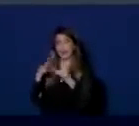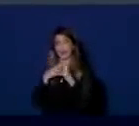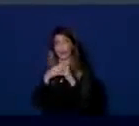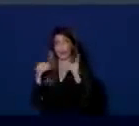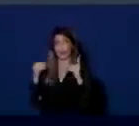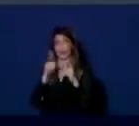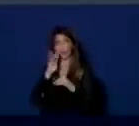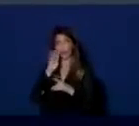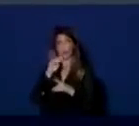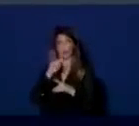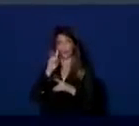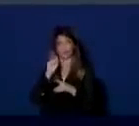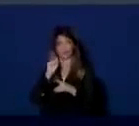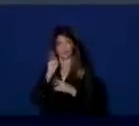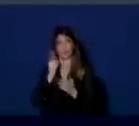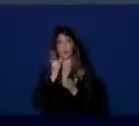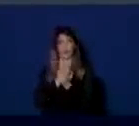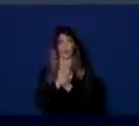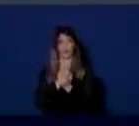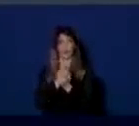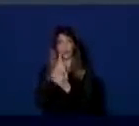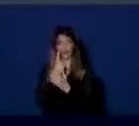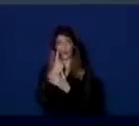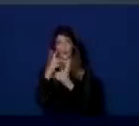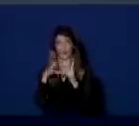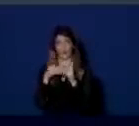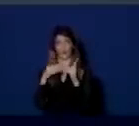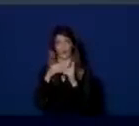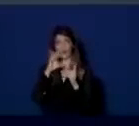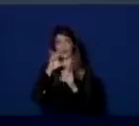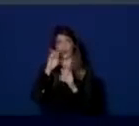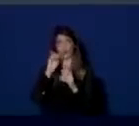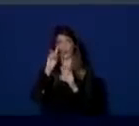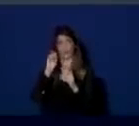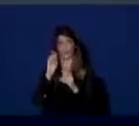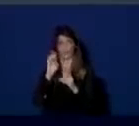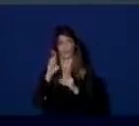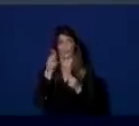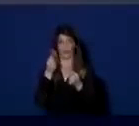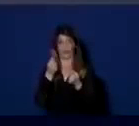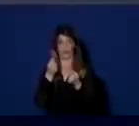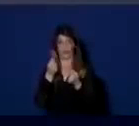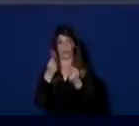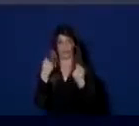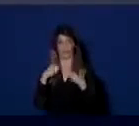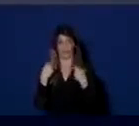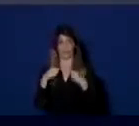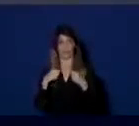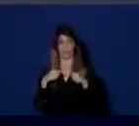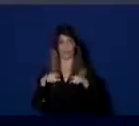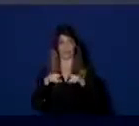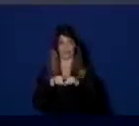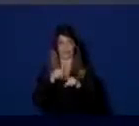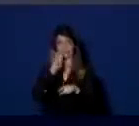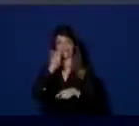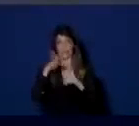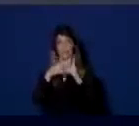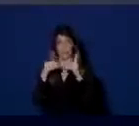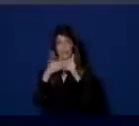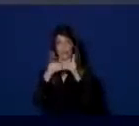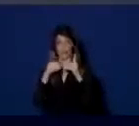de bonds e comprassem $1 de equity, de forma agregada, o preço deveria andar algo como $5,